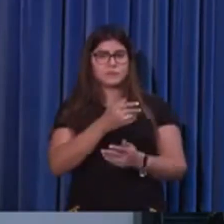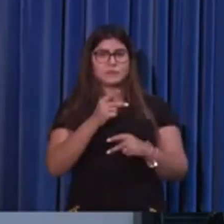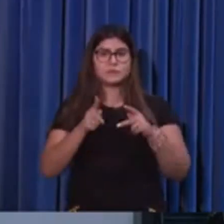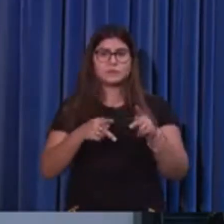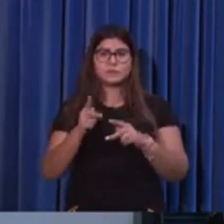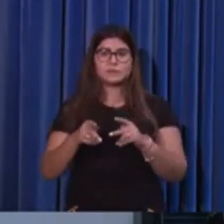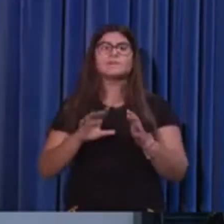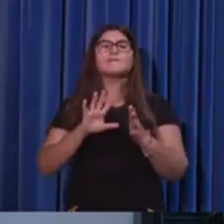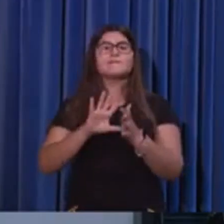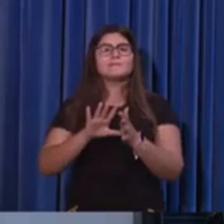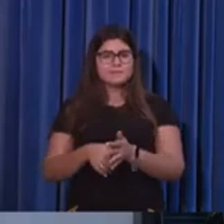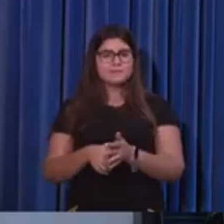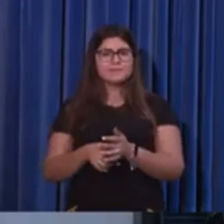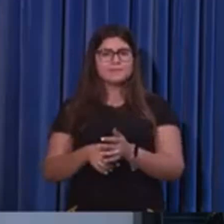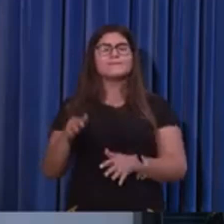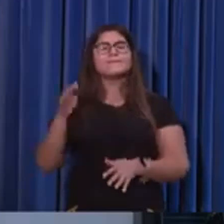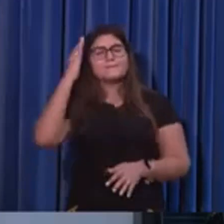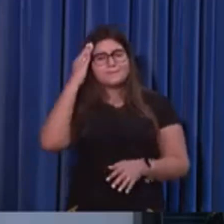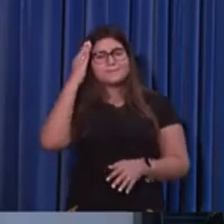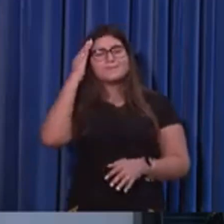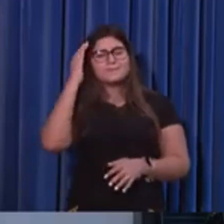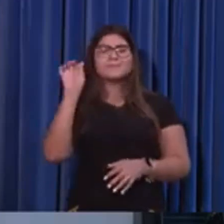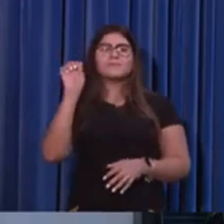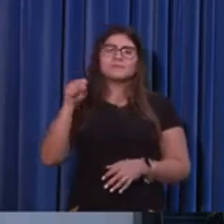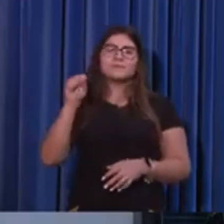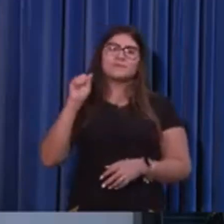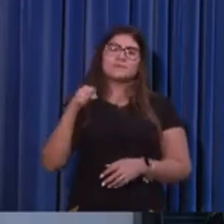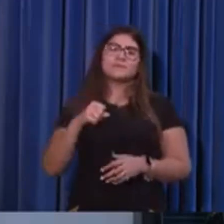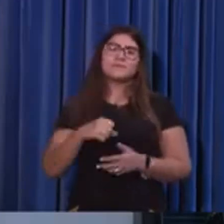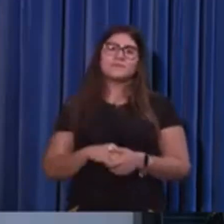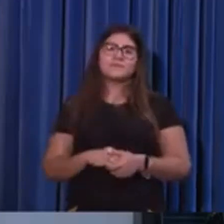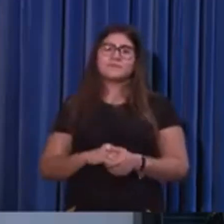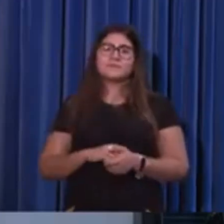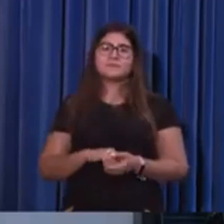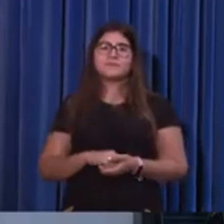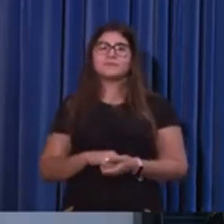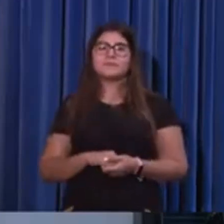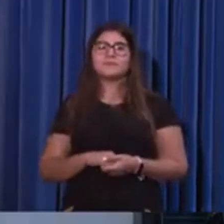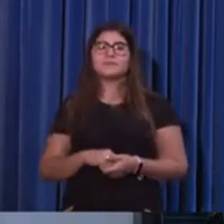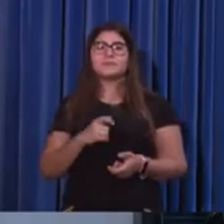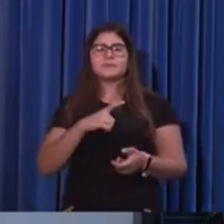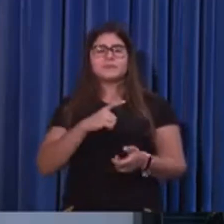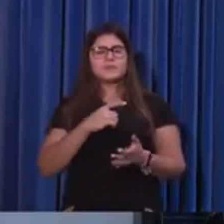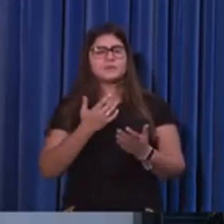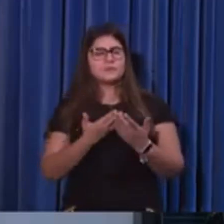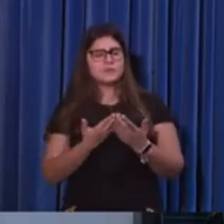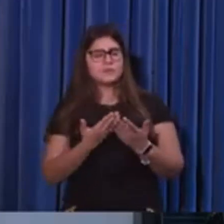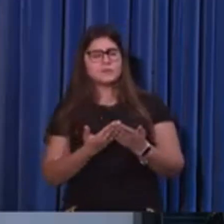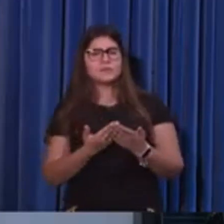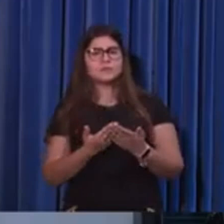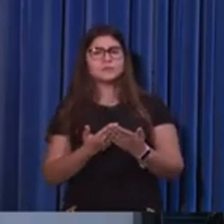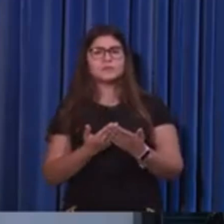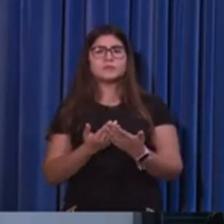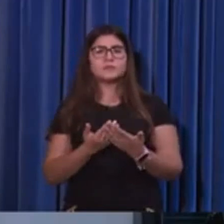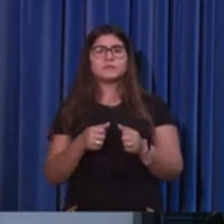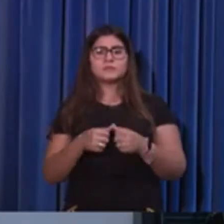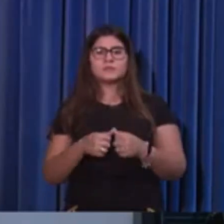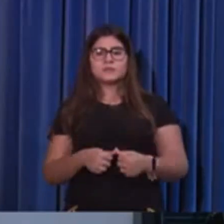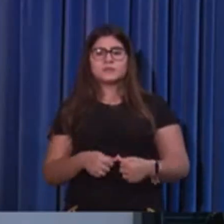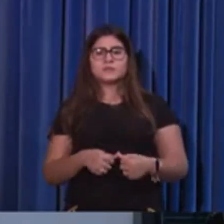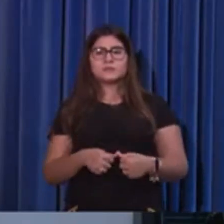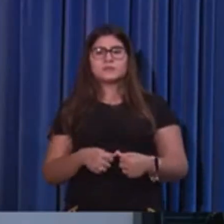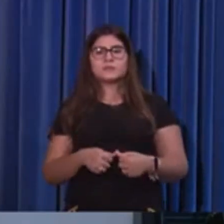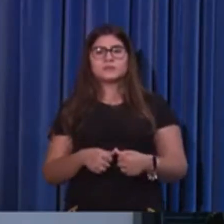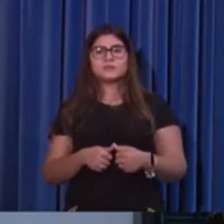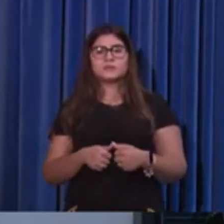corrupto. E nós sabemos que é. Nós sabemos que é e nós temos uma alma que ainda está sendo salva, ainda está